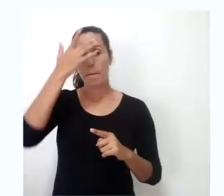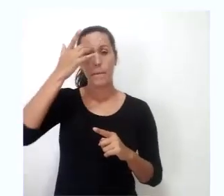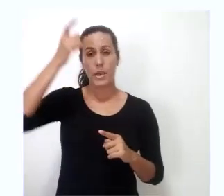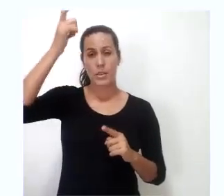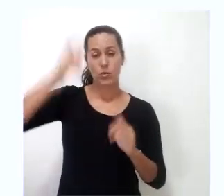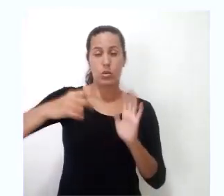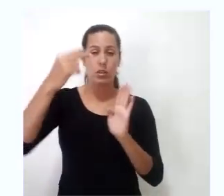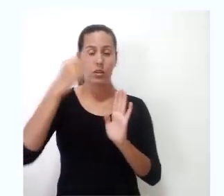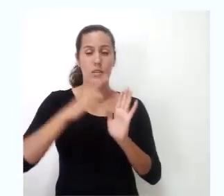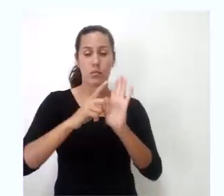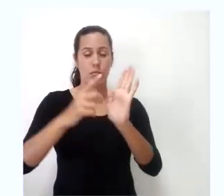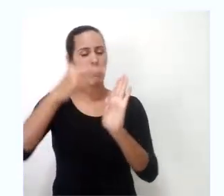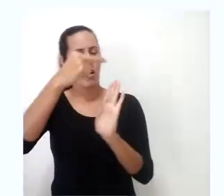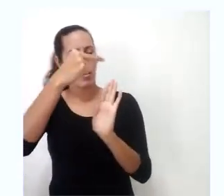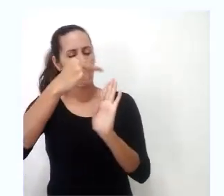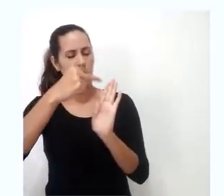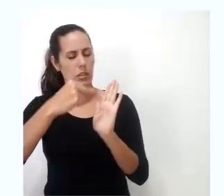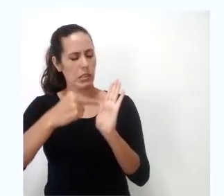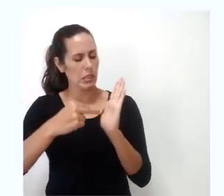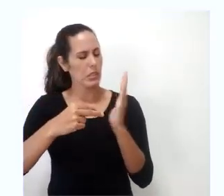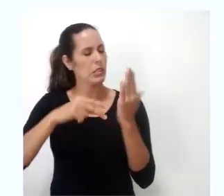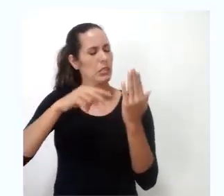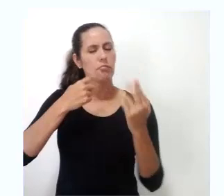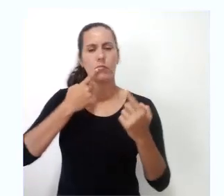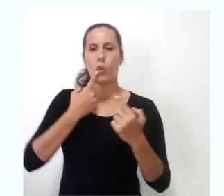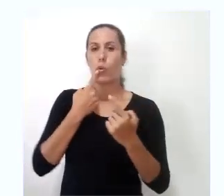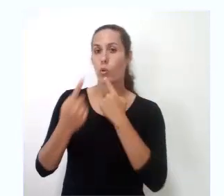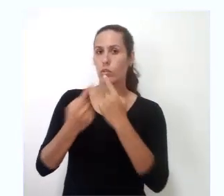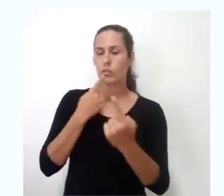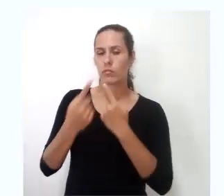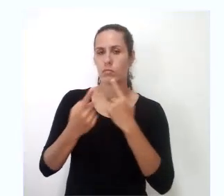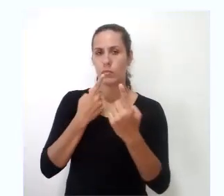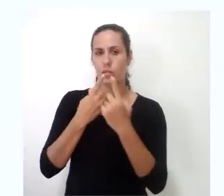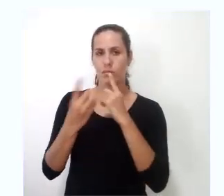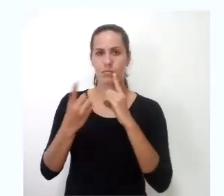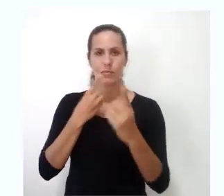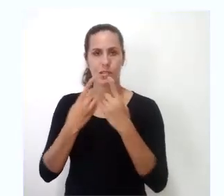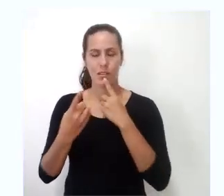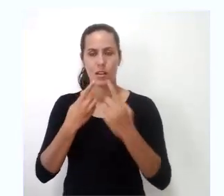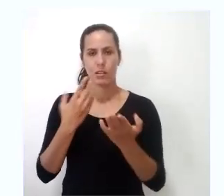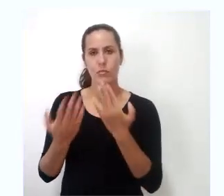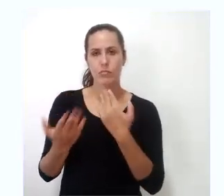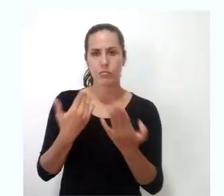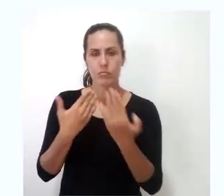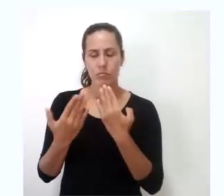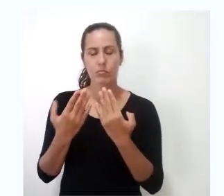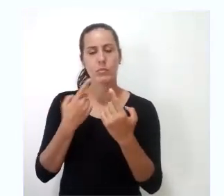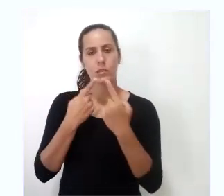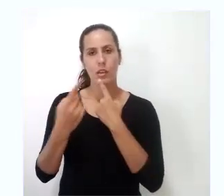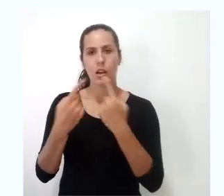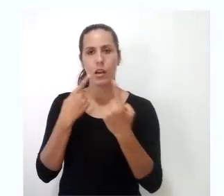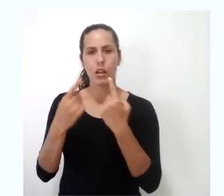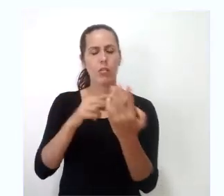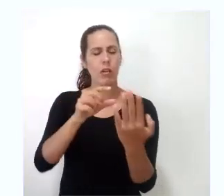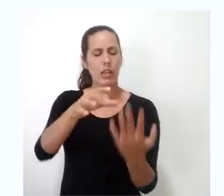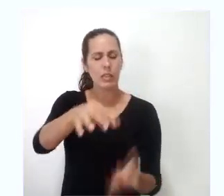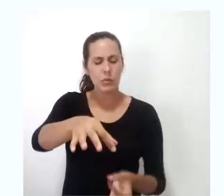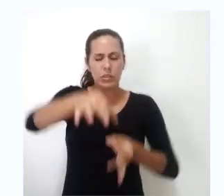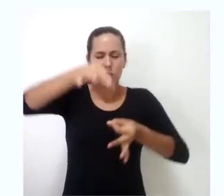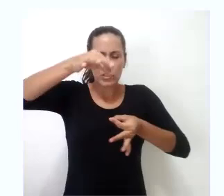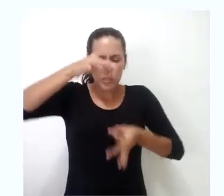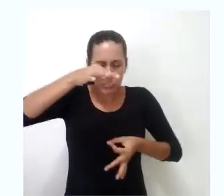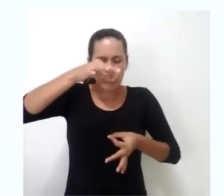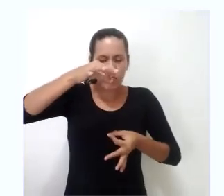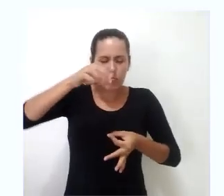a pessoa que está em uma discussão com você, um diálogo, ela tem que receber seu texto de